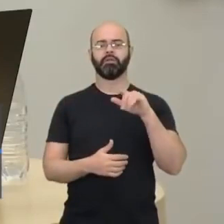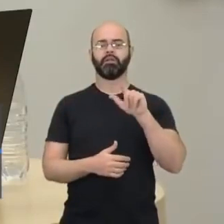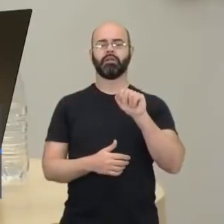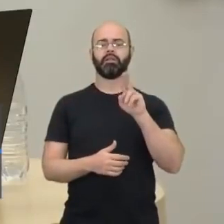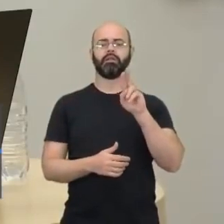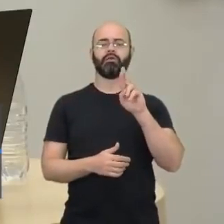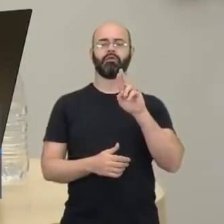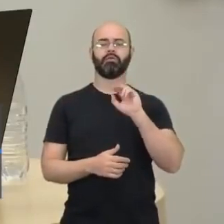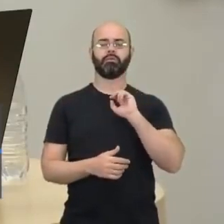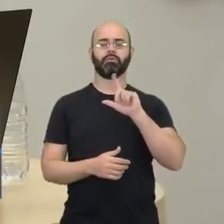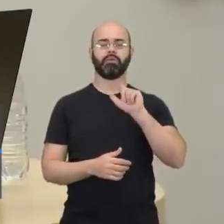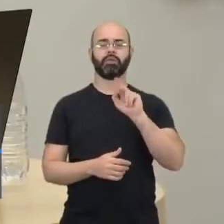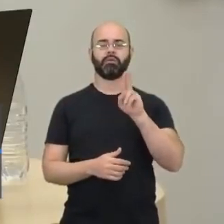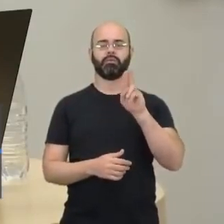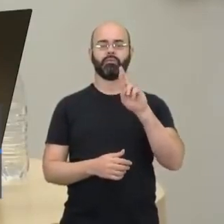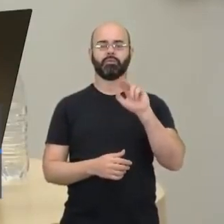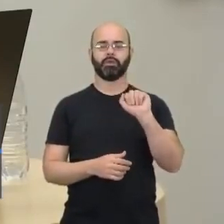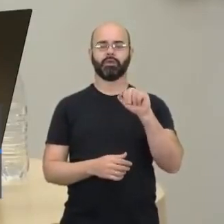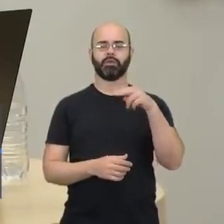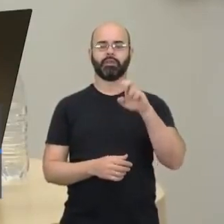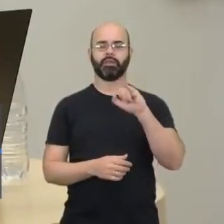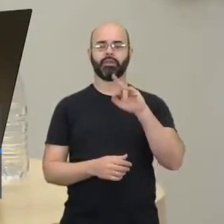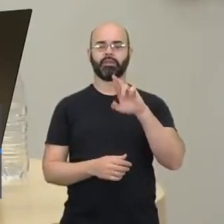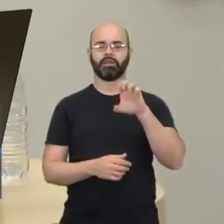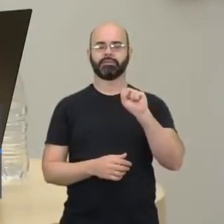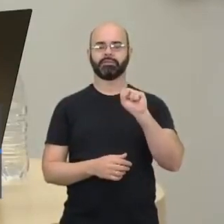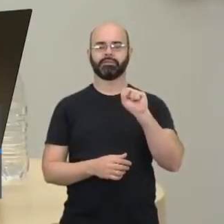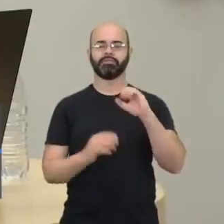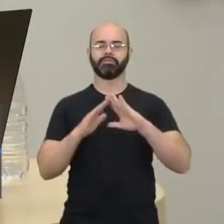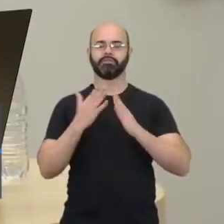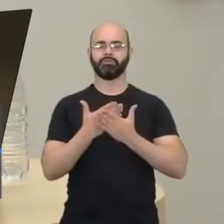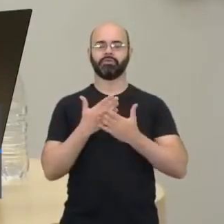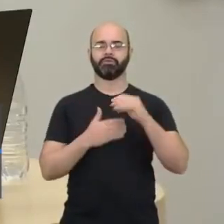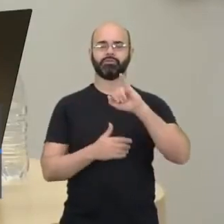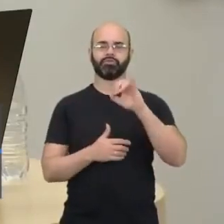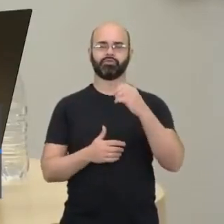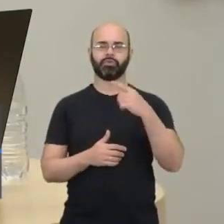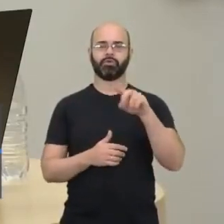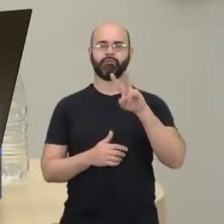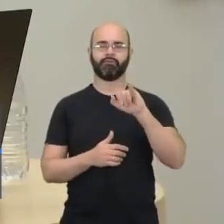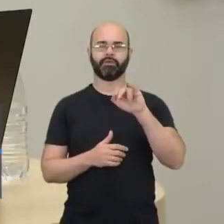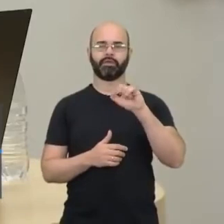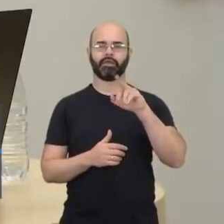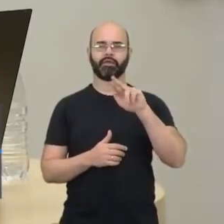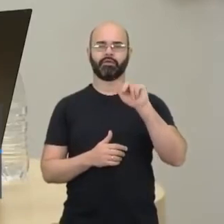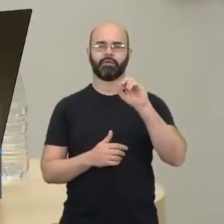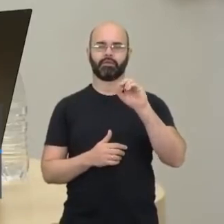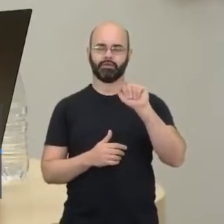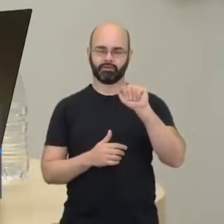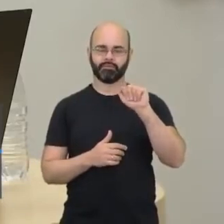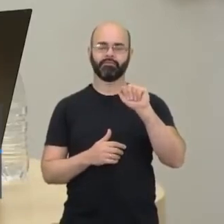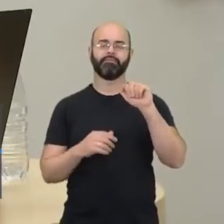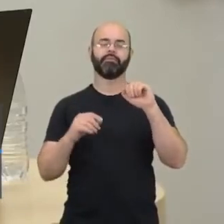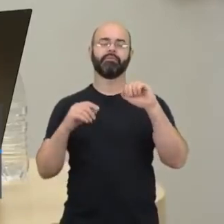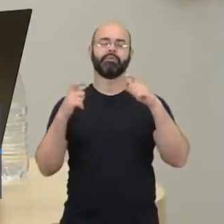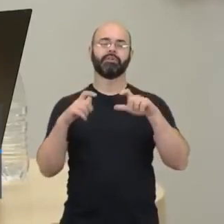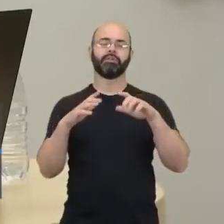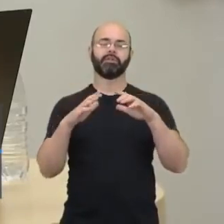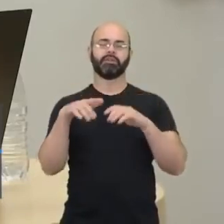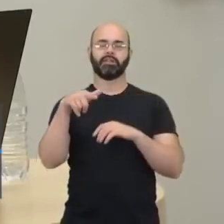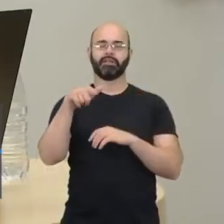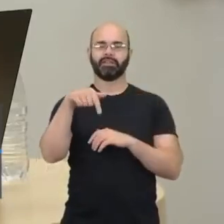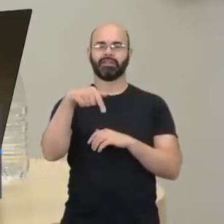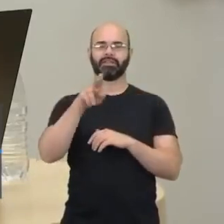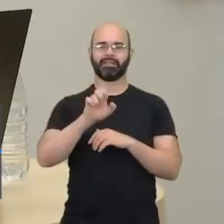Laura, Laura Neires, da Escola João Vieira de Melo, da cidade de Queiroz. Olha.